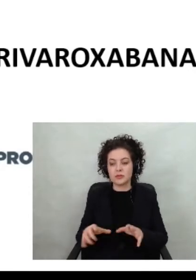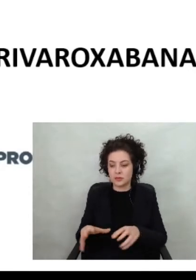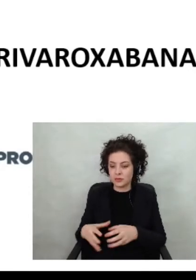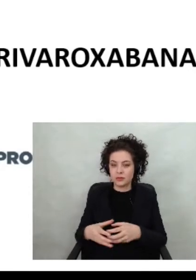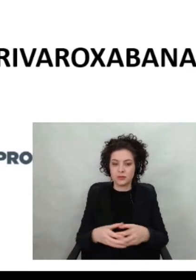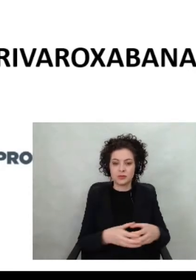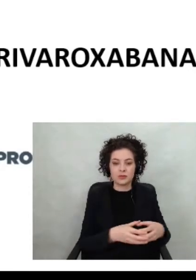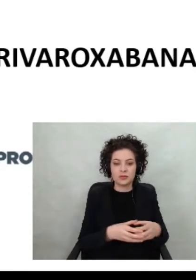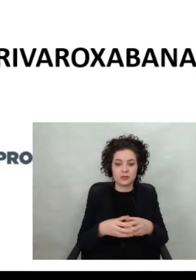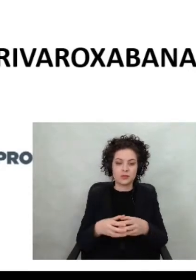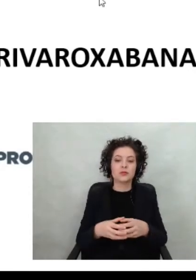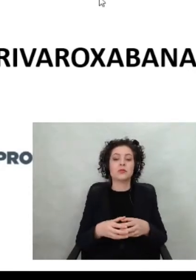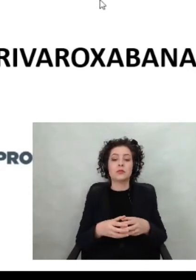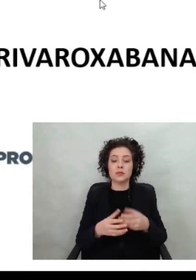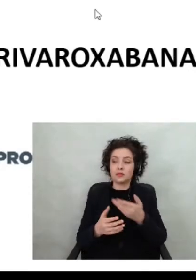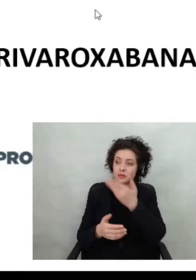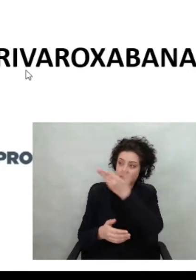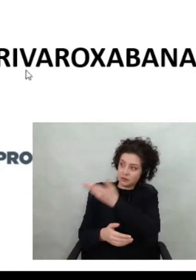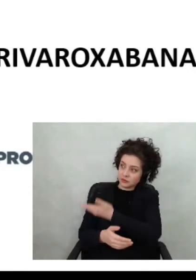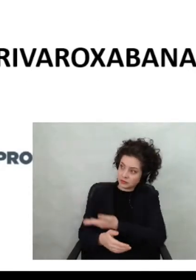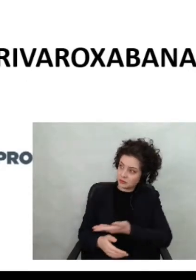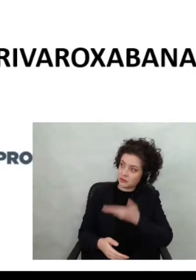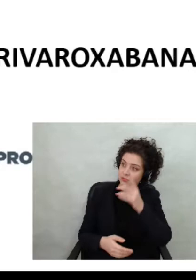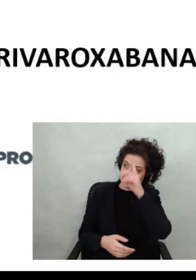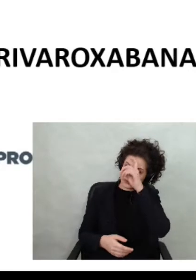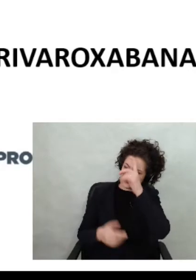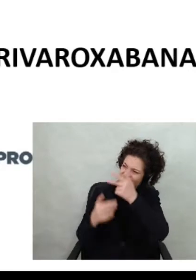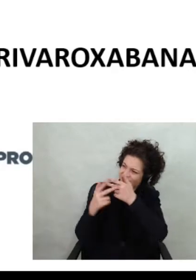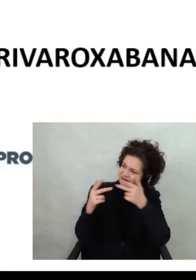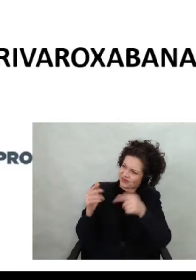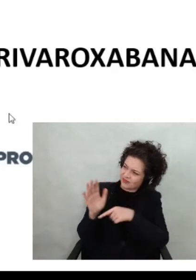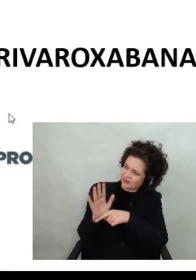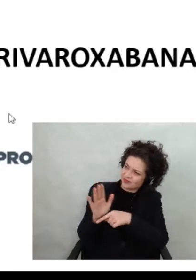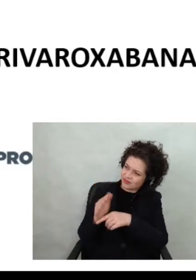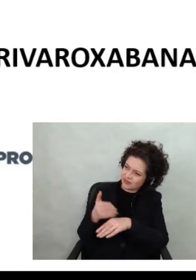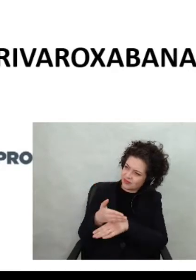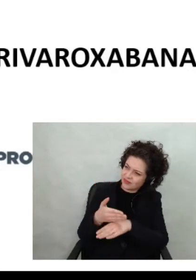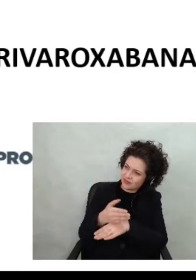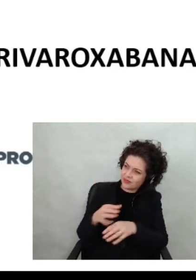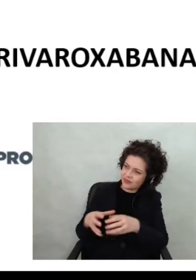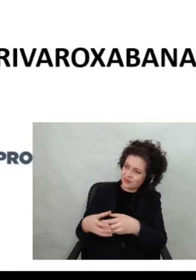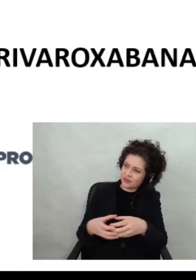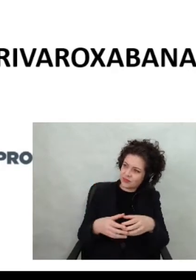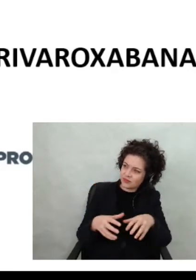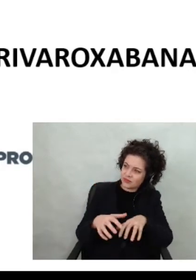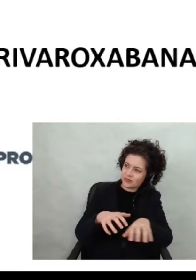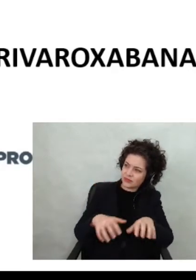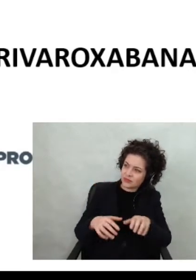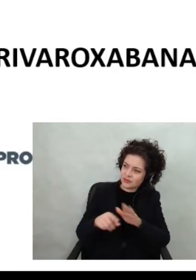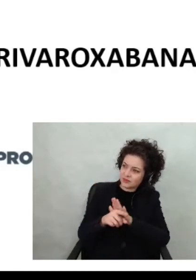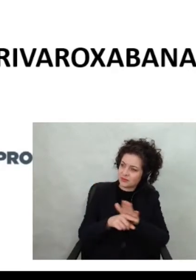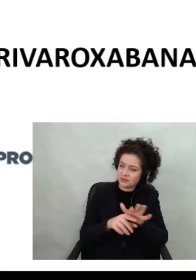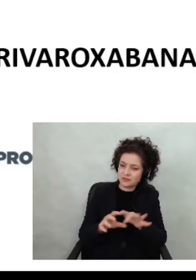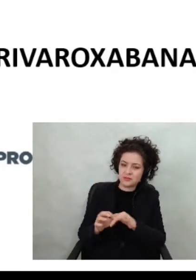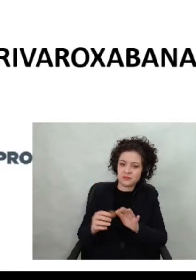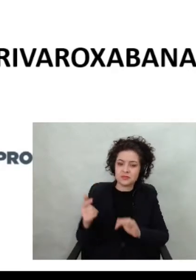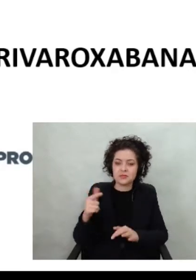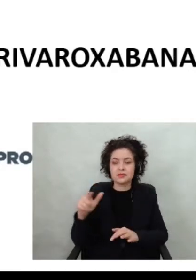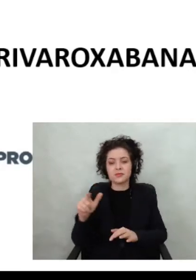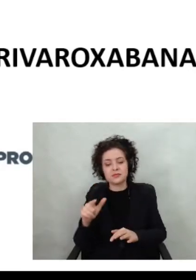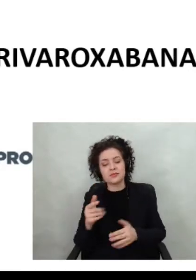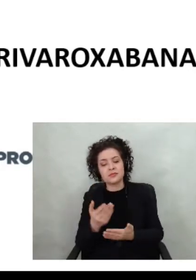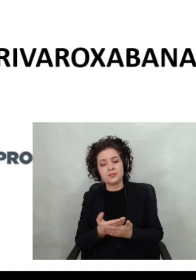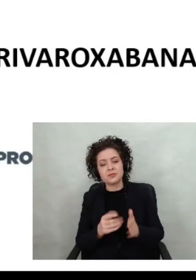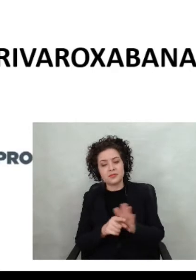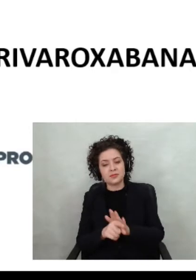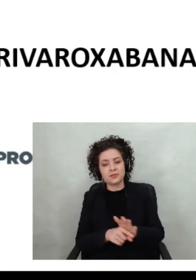coalizão, representada por os hospitais aqui colocados e 2 redes de pesquisa, além de outros estudos em que estamos envolvidos, particularmente na